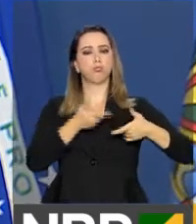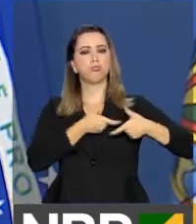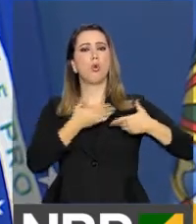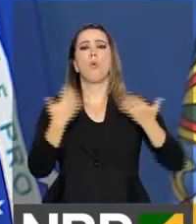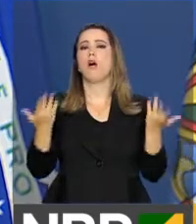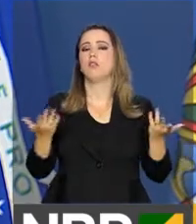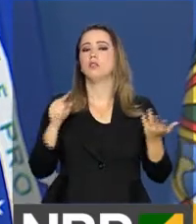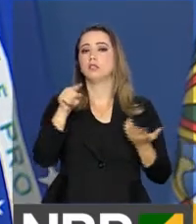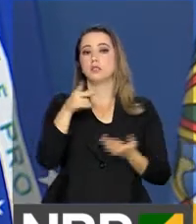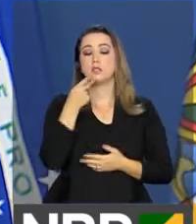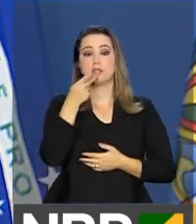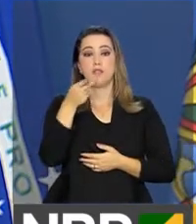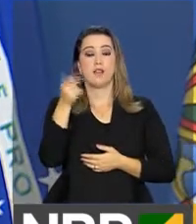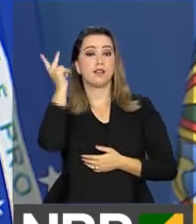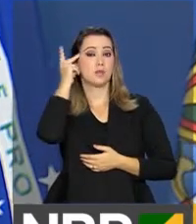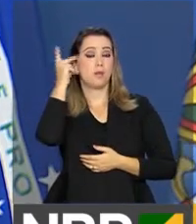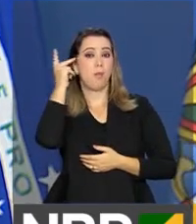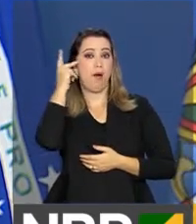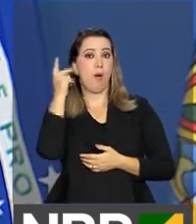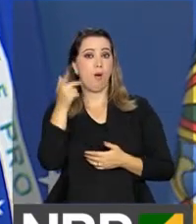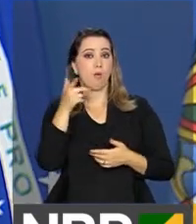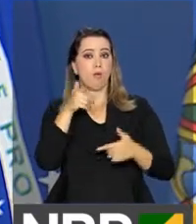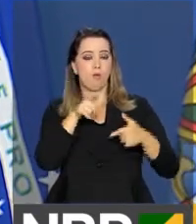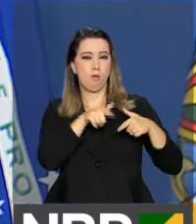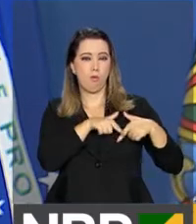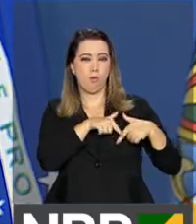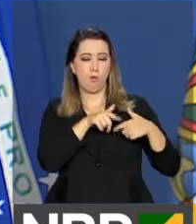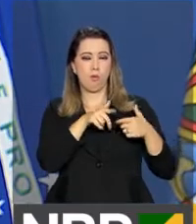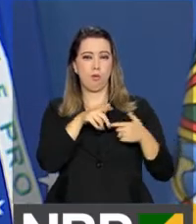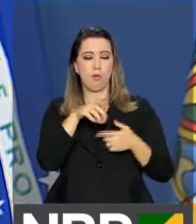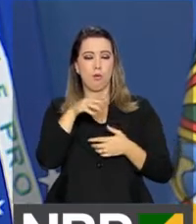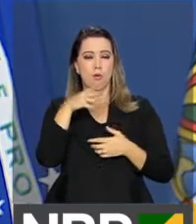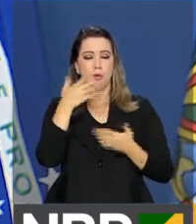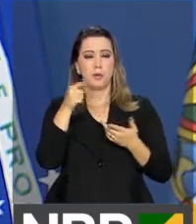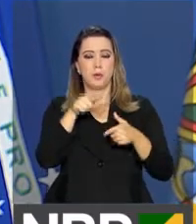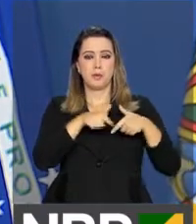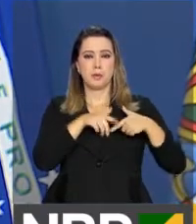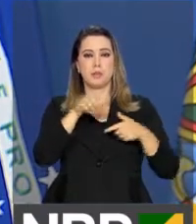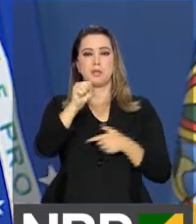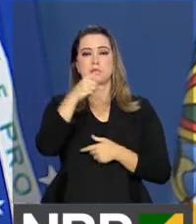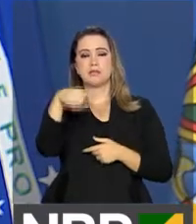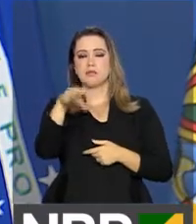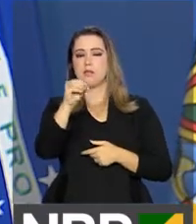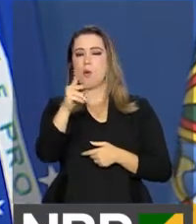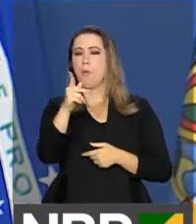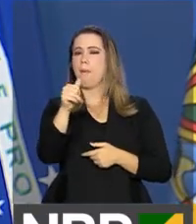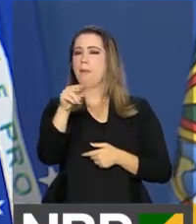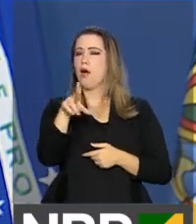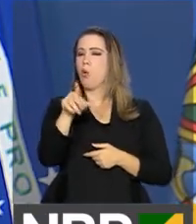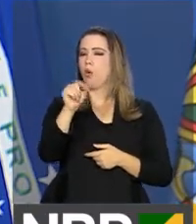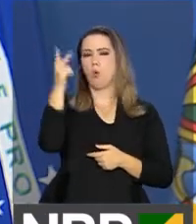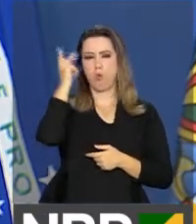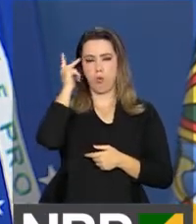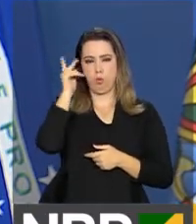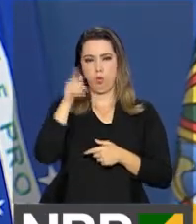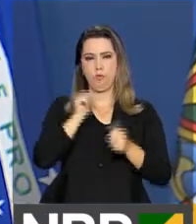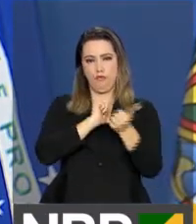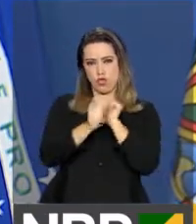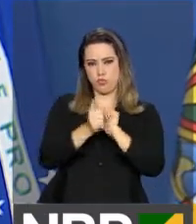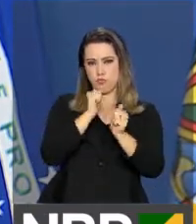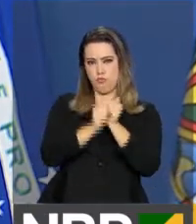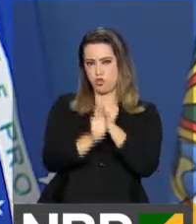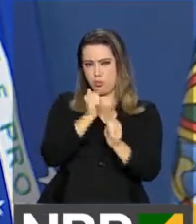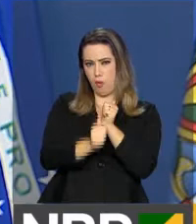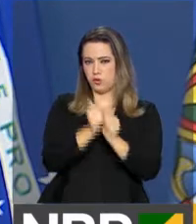que é o são paulo futebol clube mas que na verdade na questão previdenciária o são paulo tem tido